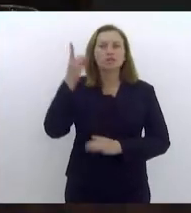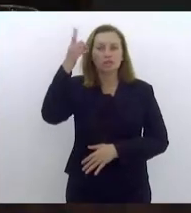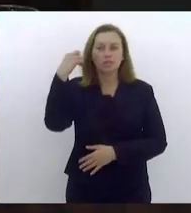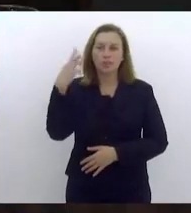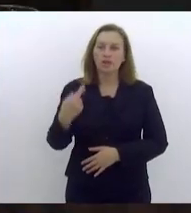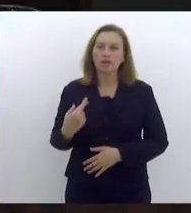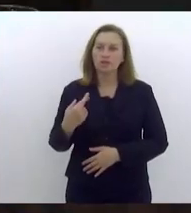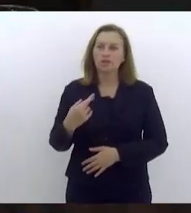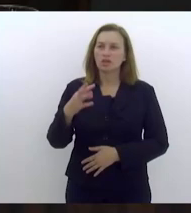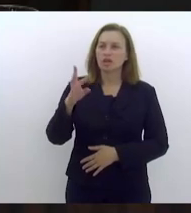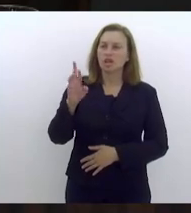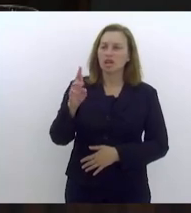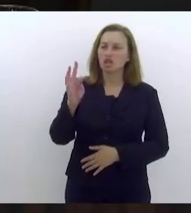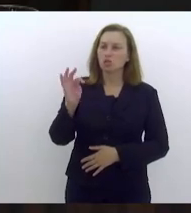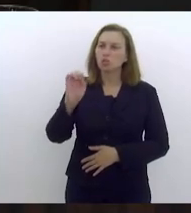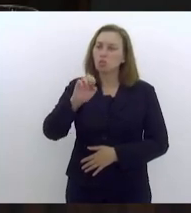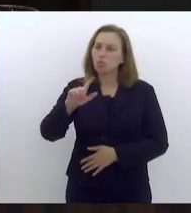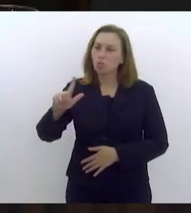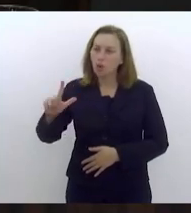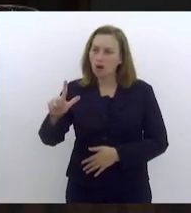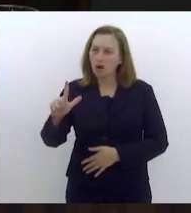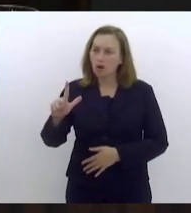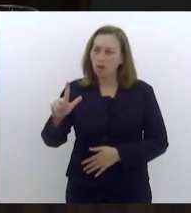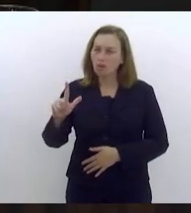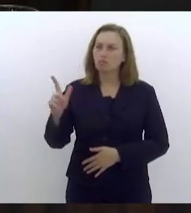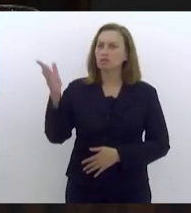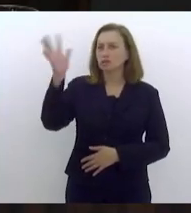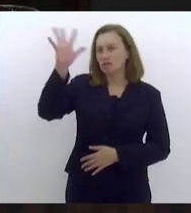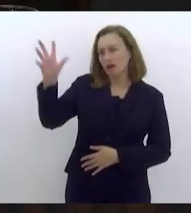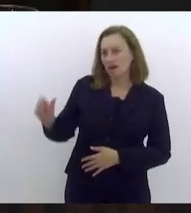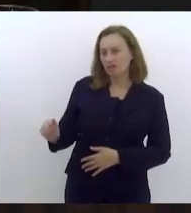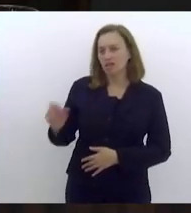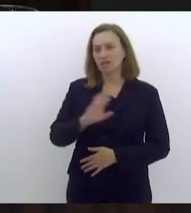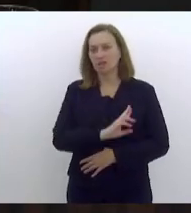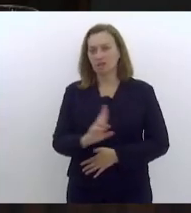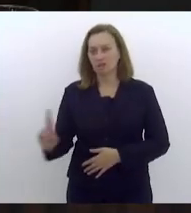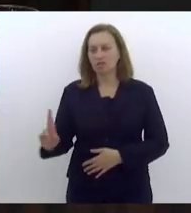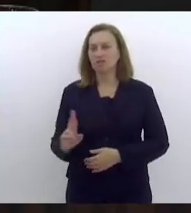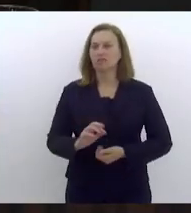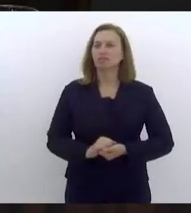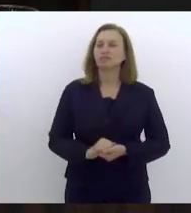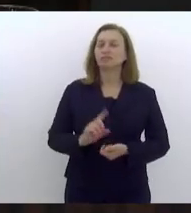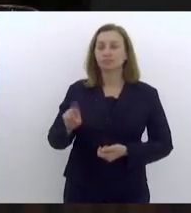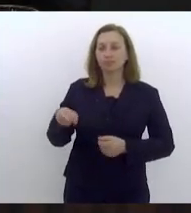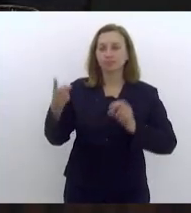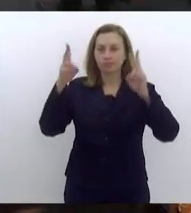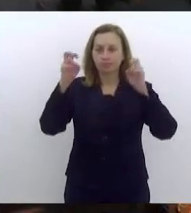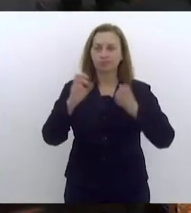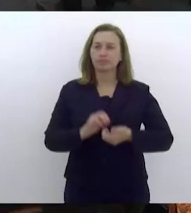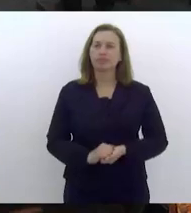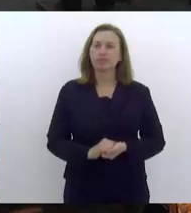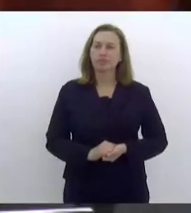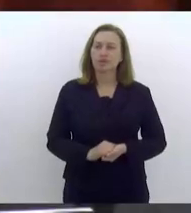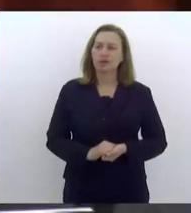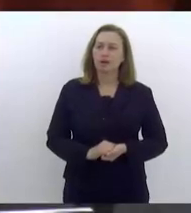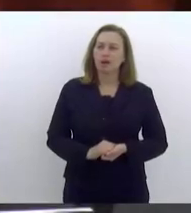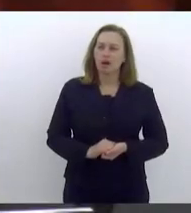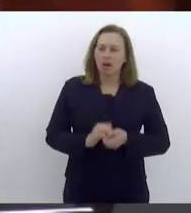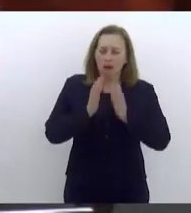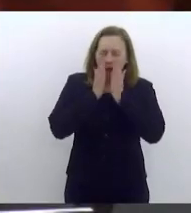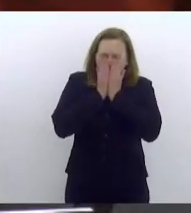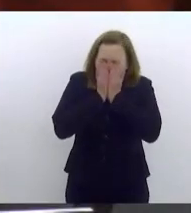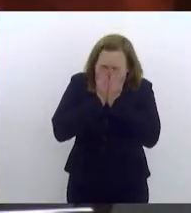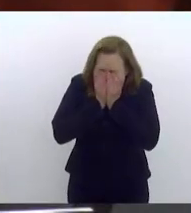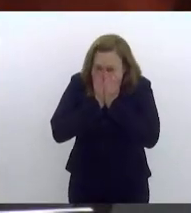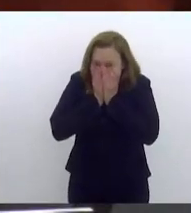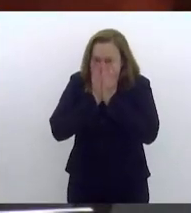do ritual fúnebre dos participantes de religiões de matriz africana e da outras providências.